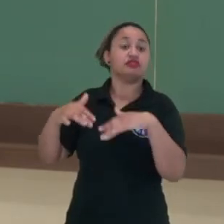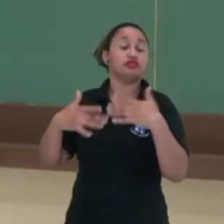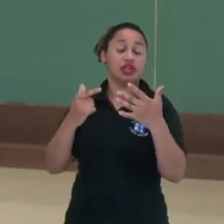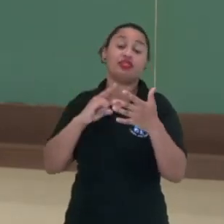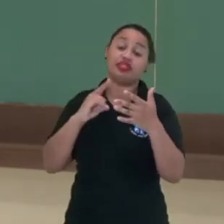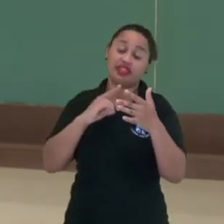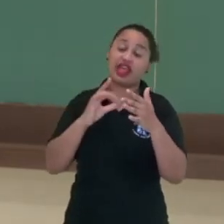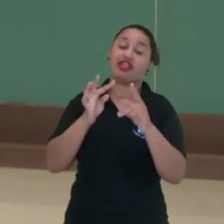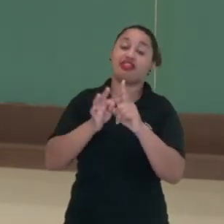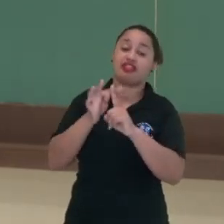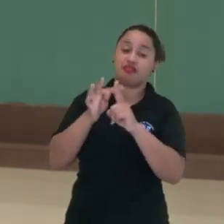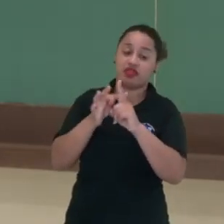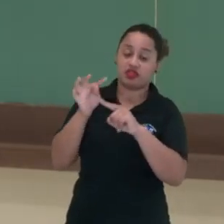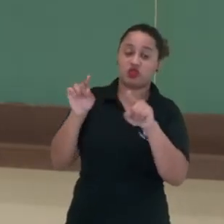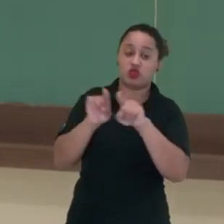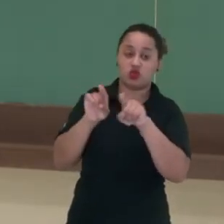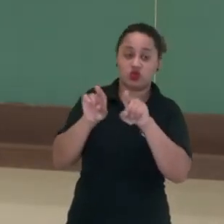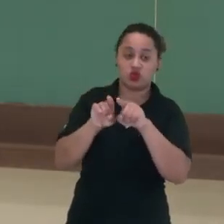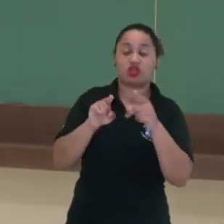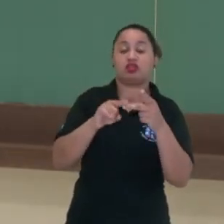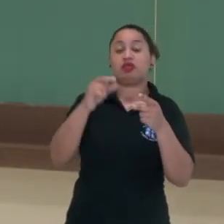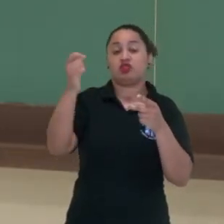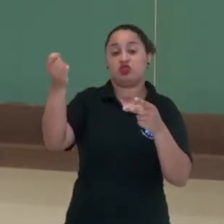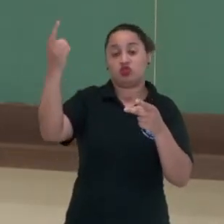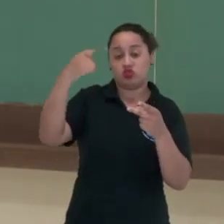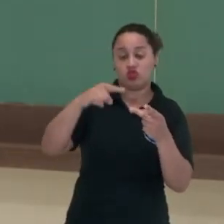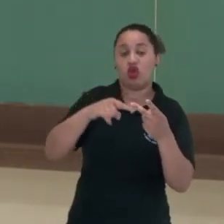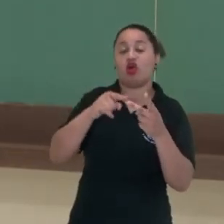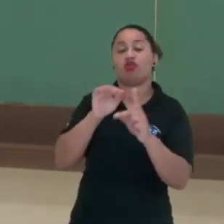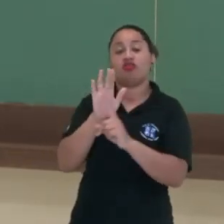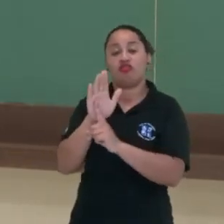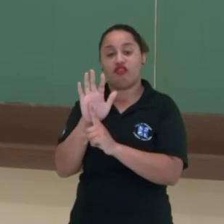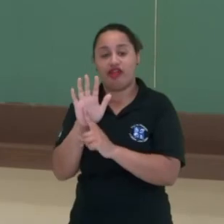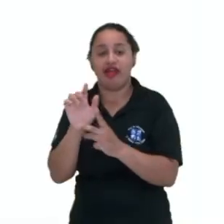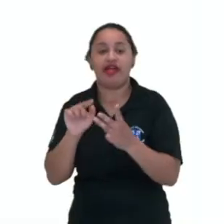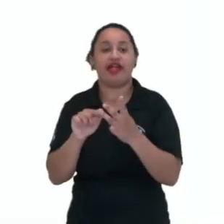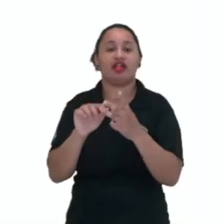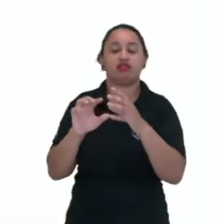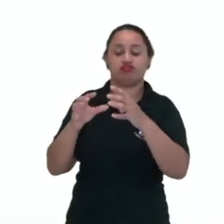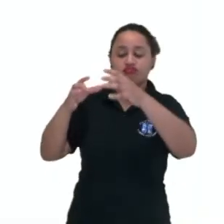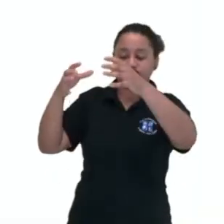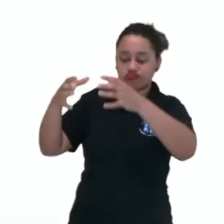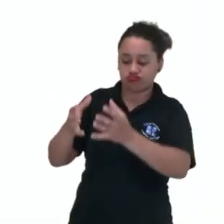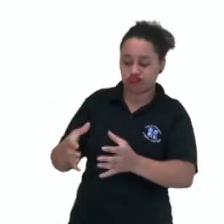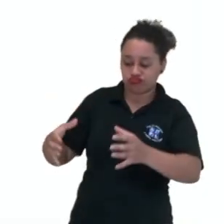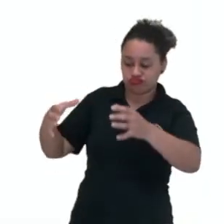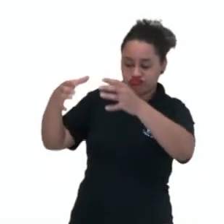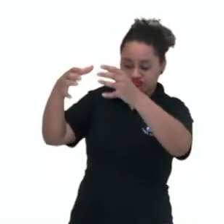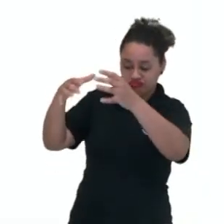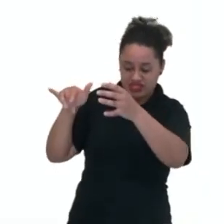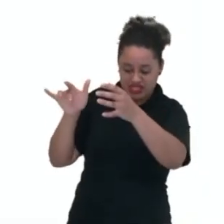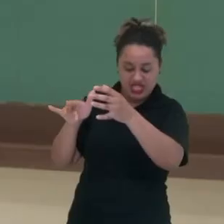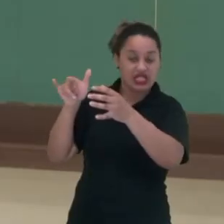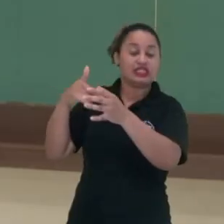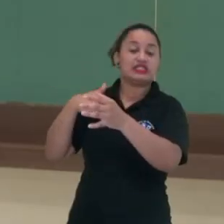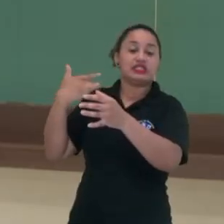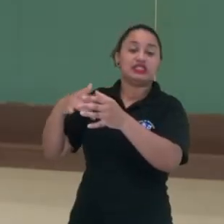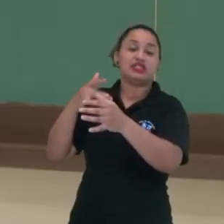a energia luminosa incandescente do sol, de uma vela, daquelas lâmpadas incandescentes, são